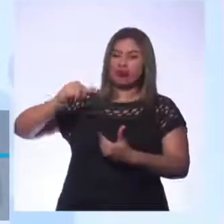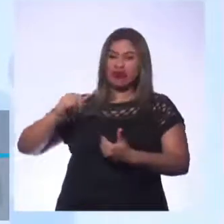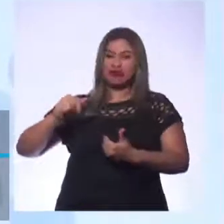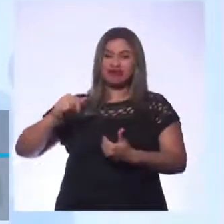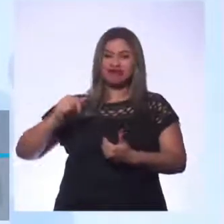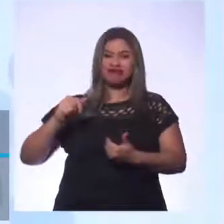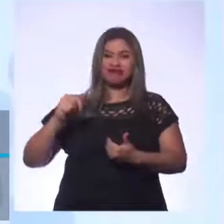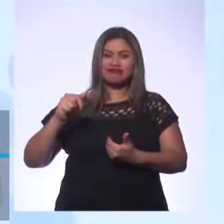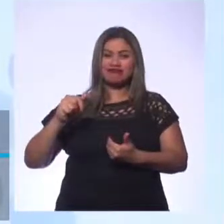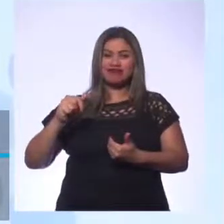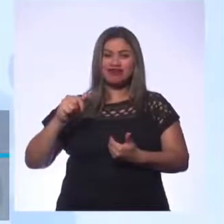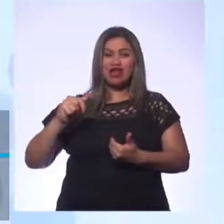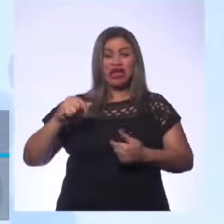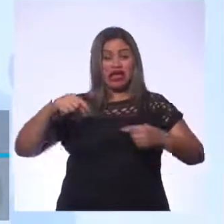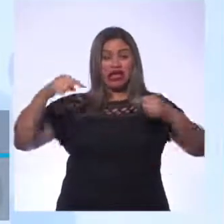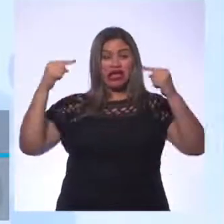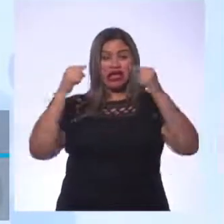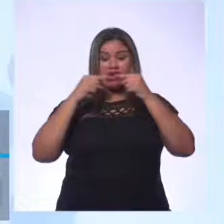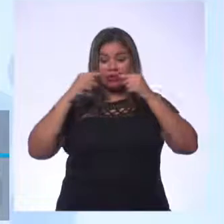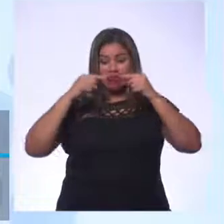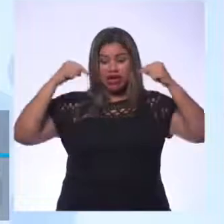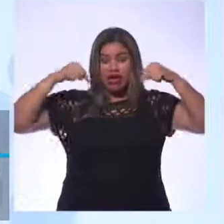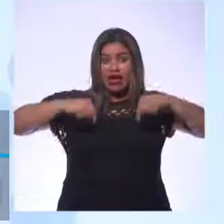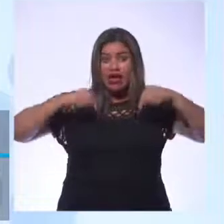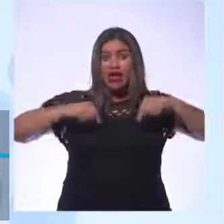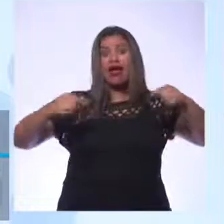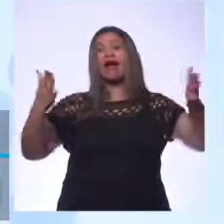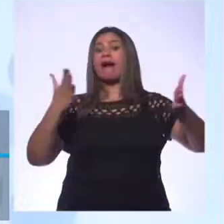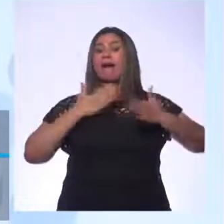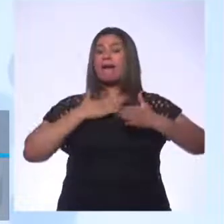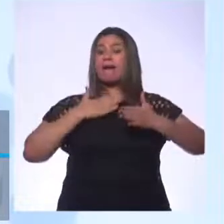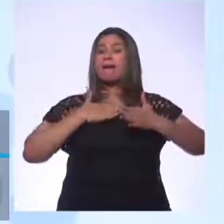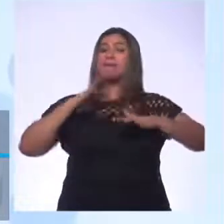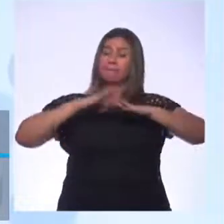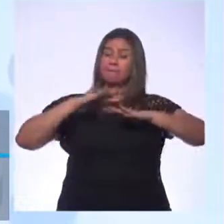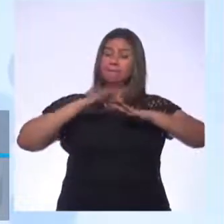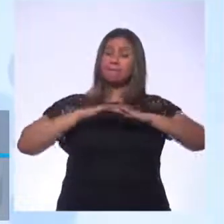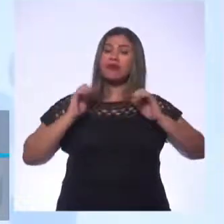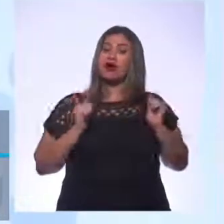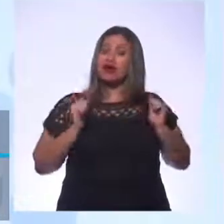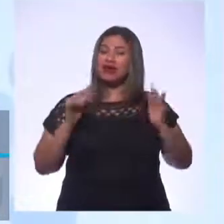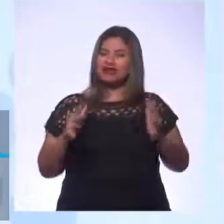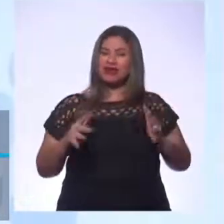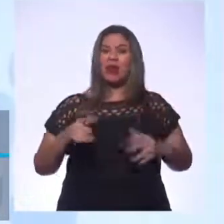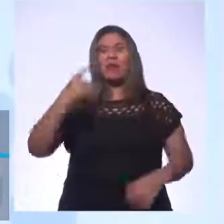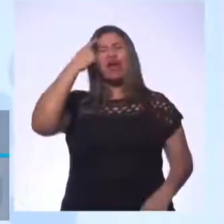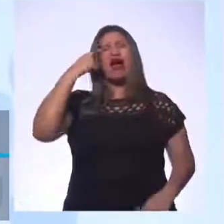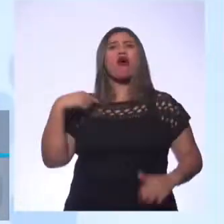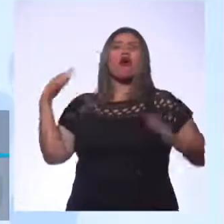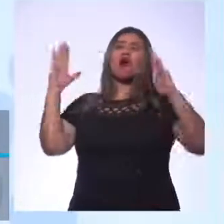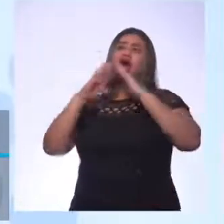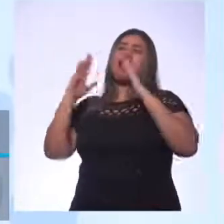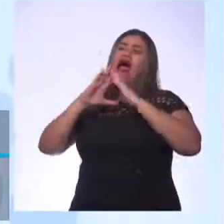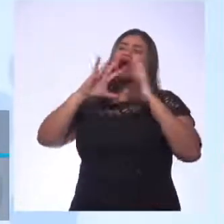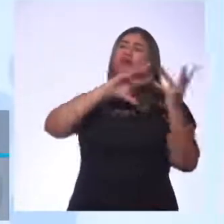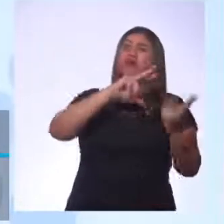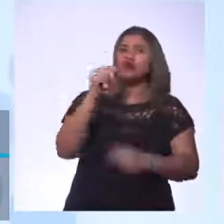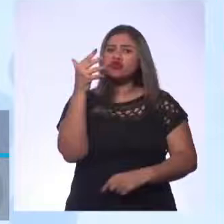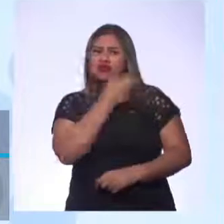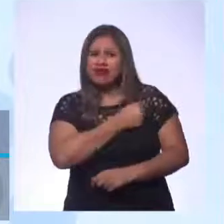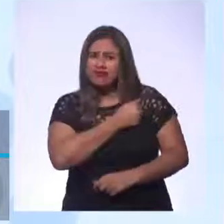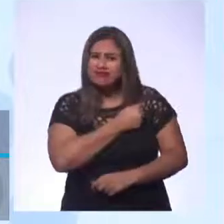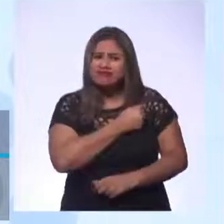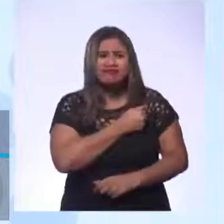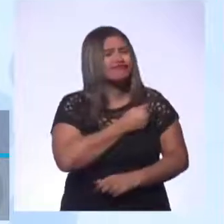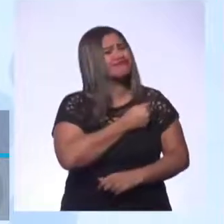e agir local. Eu não consigo, da minha casa, salvar o mundo. Não